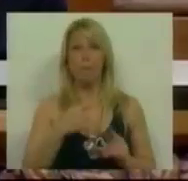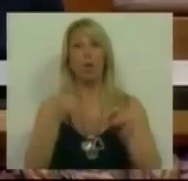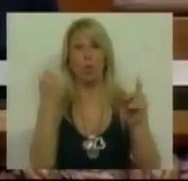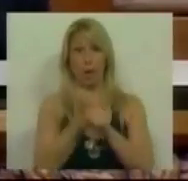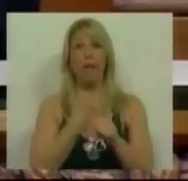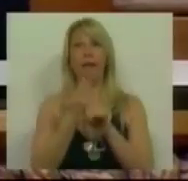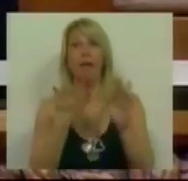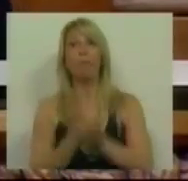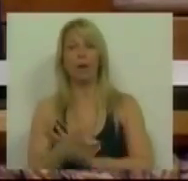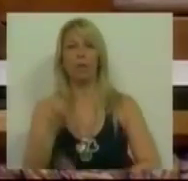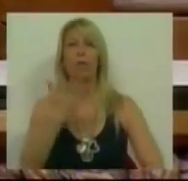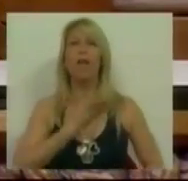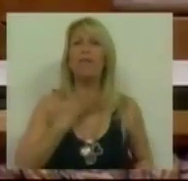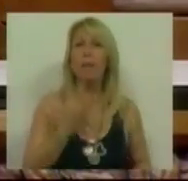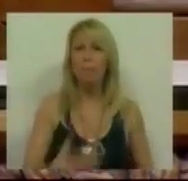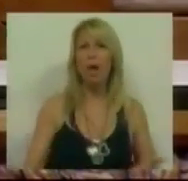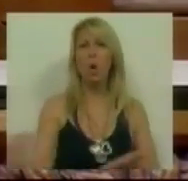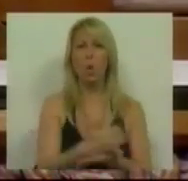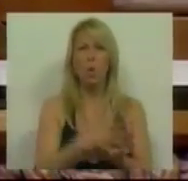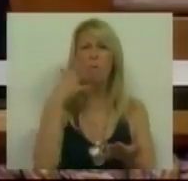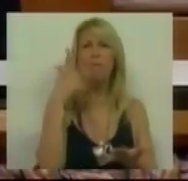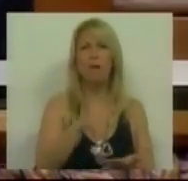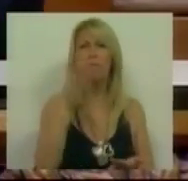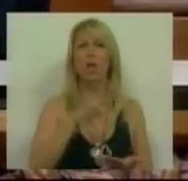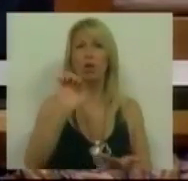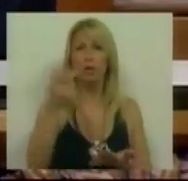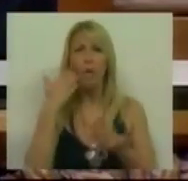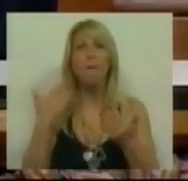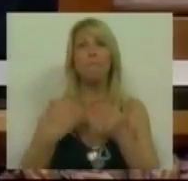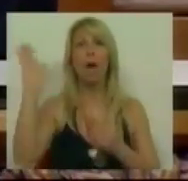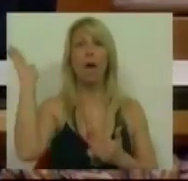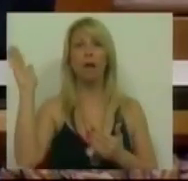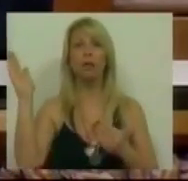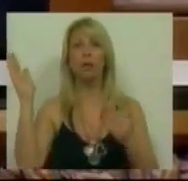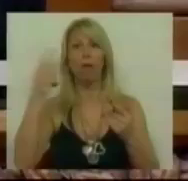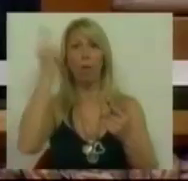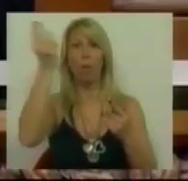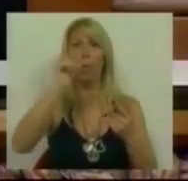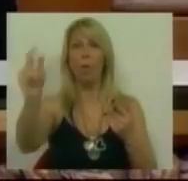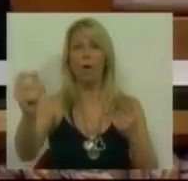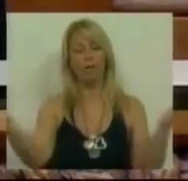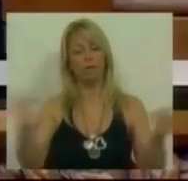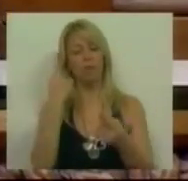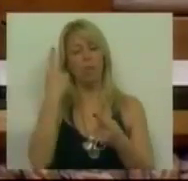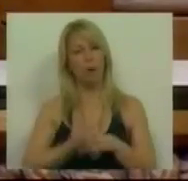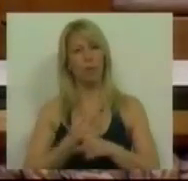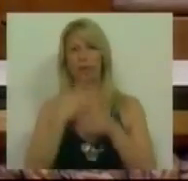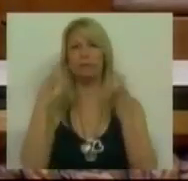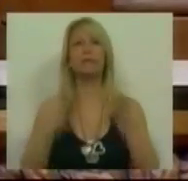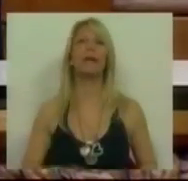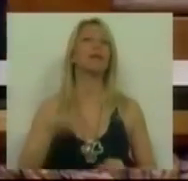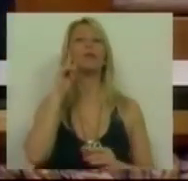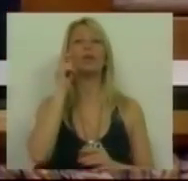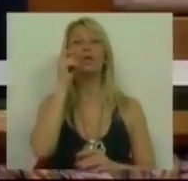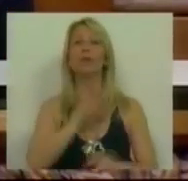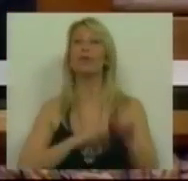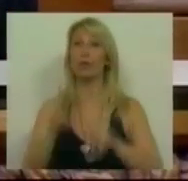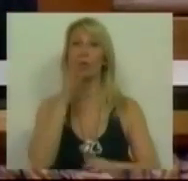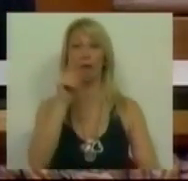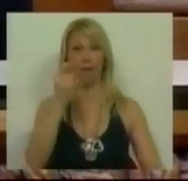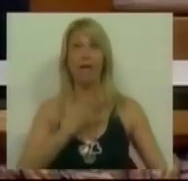a EDP lucros acima de 1.000 milhões de euros. É uma coisa certa, senhoras e senhores deputados, claramente a EDP